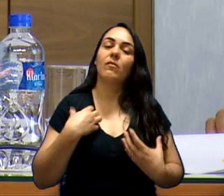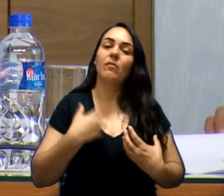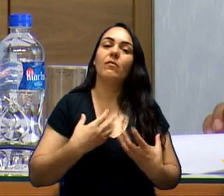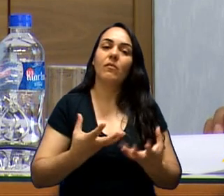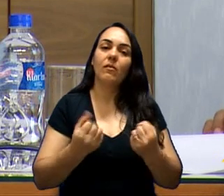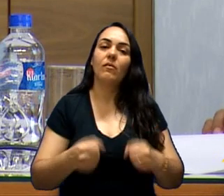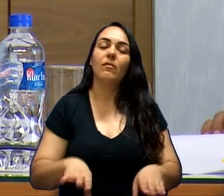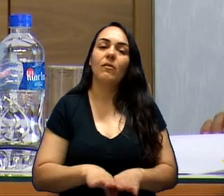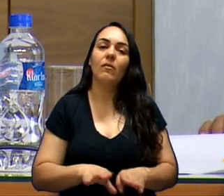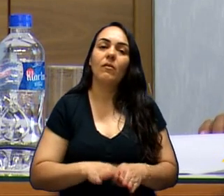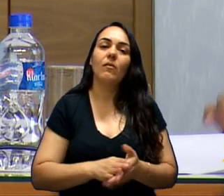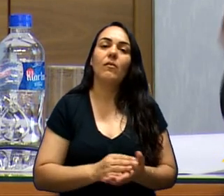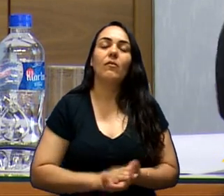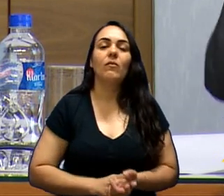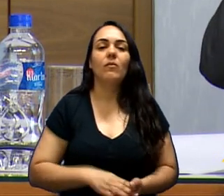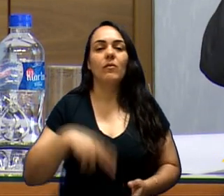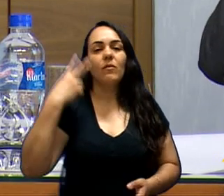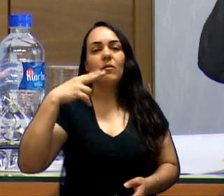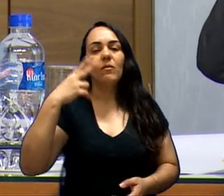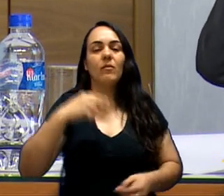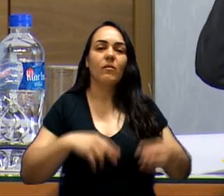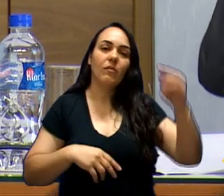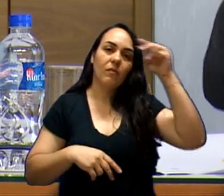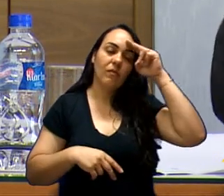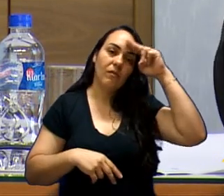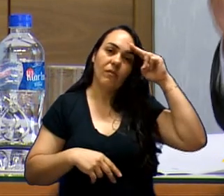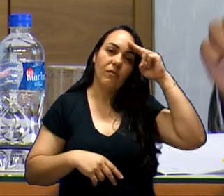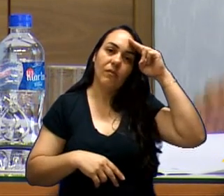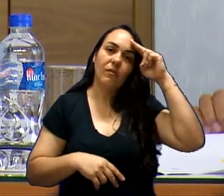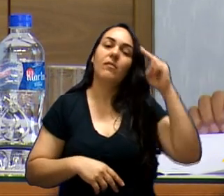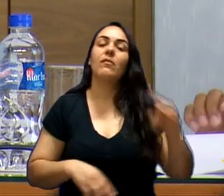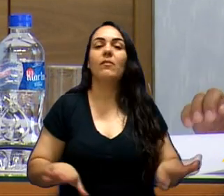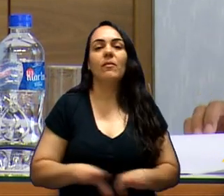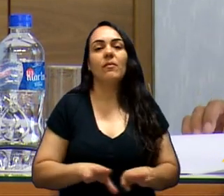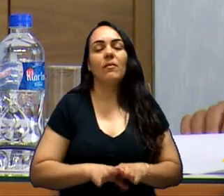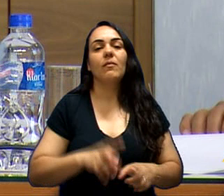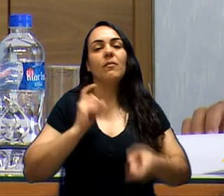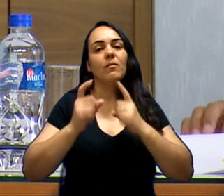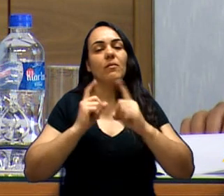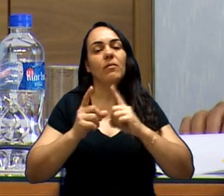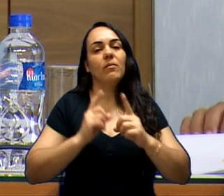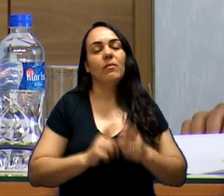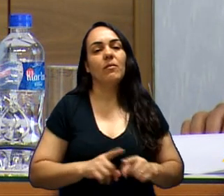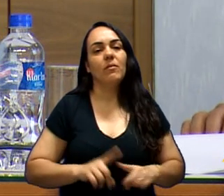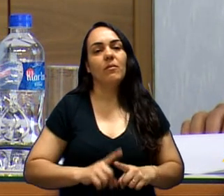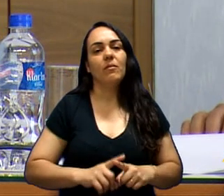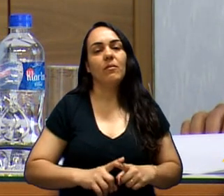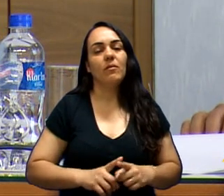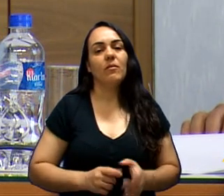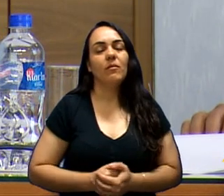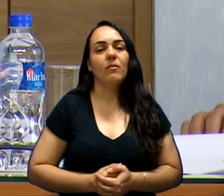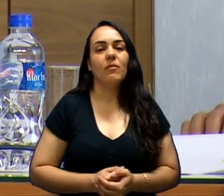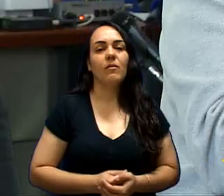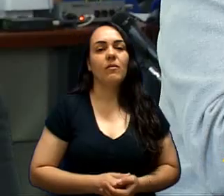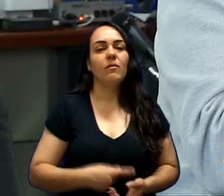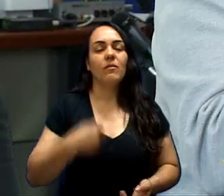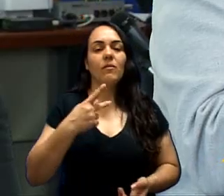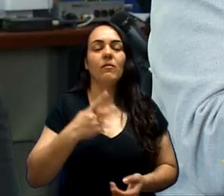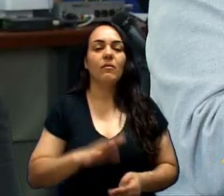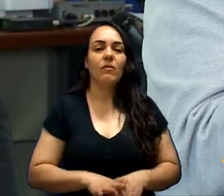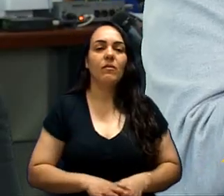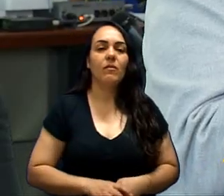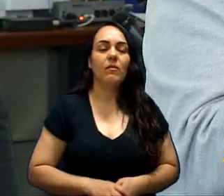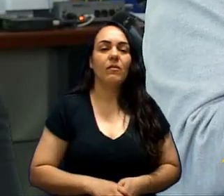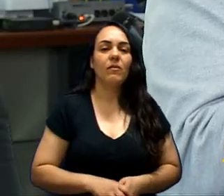a delei 147 de 2019 do vereador Anselmo Neto, eu peço a retirada por uma sessão. Senhor presidente, é do carismático lá? Não,